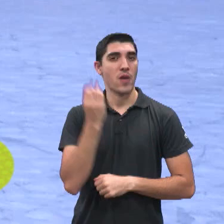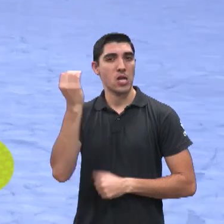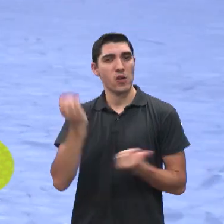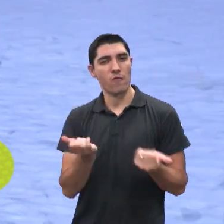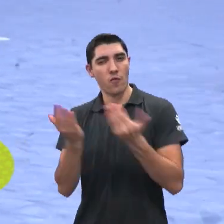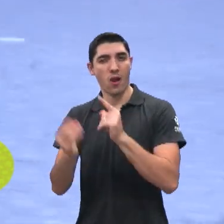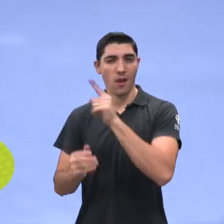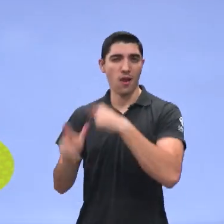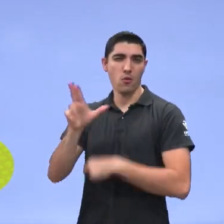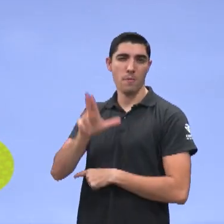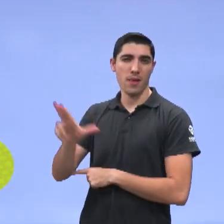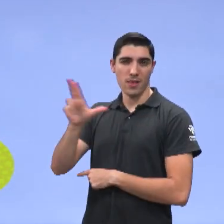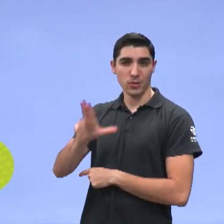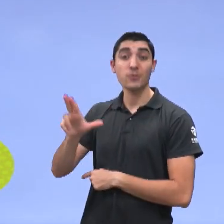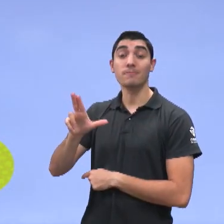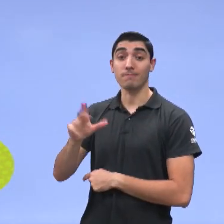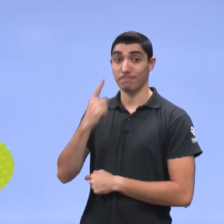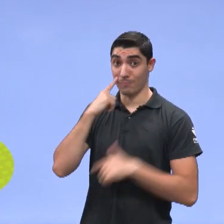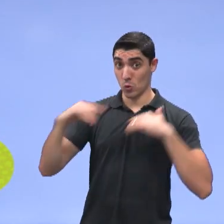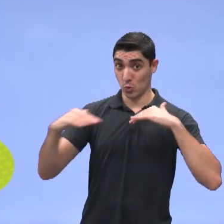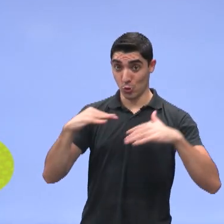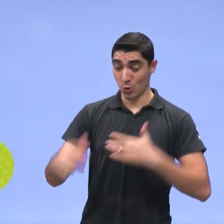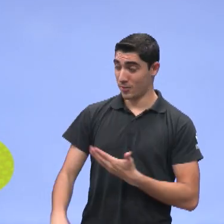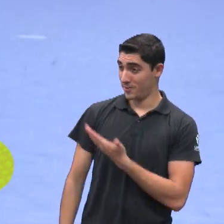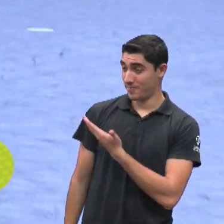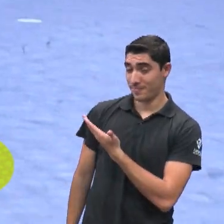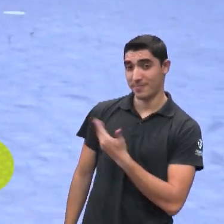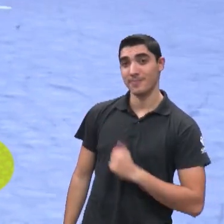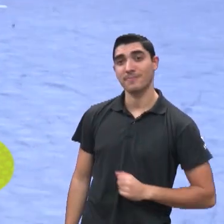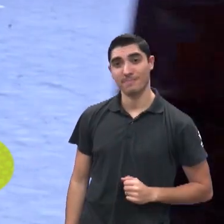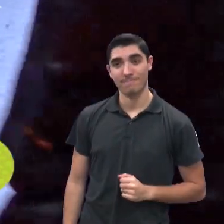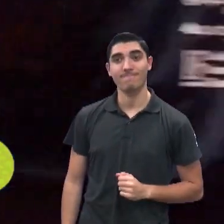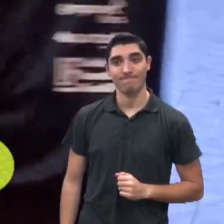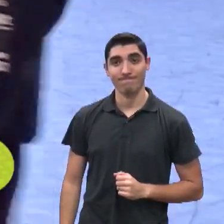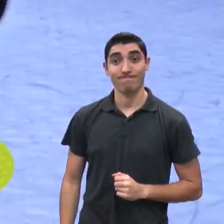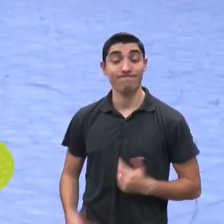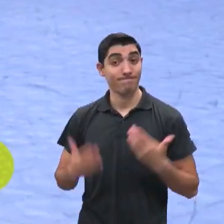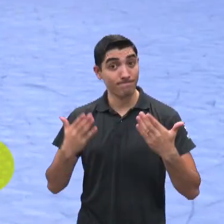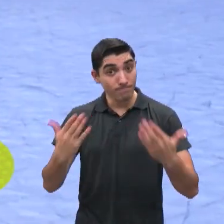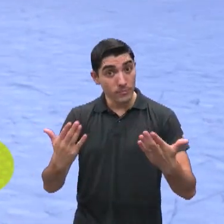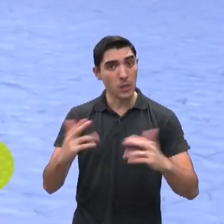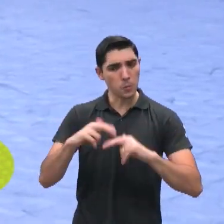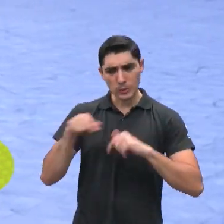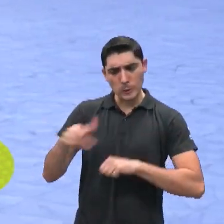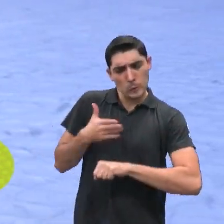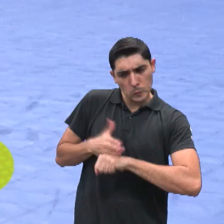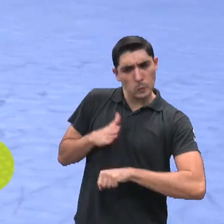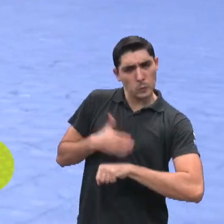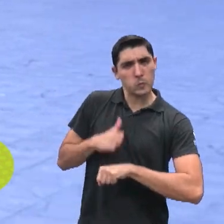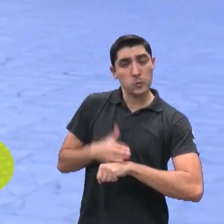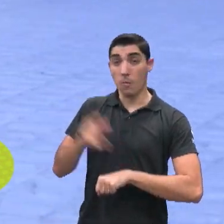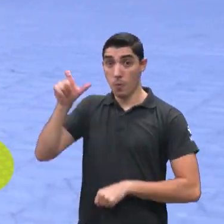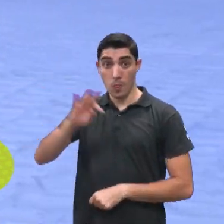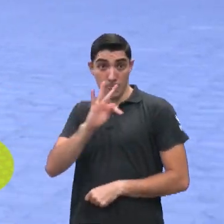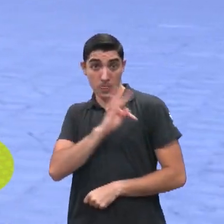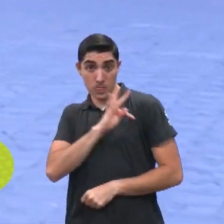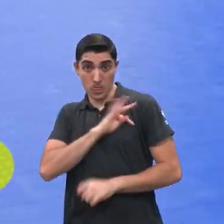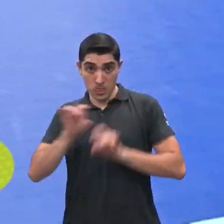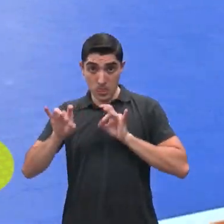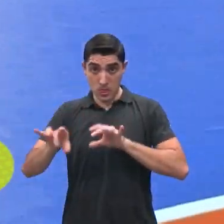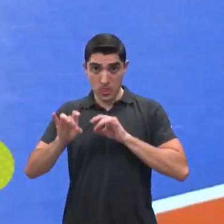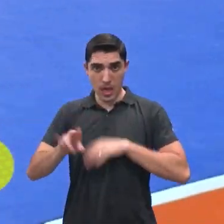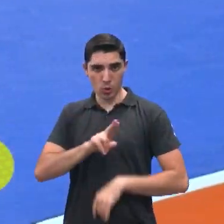em Minas Gerais, para encarar o Praia Clube. E nessa movimentação, o técnico Gabriel